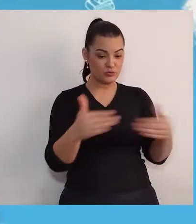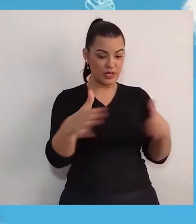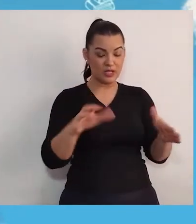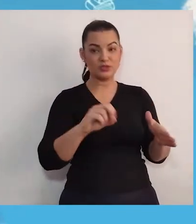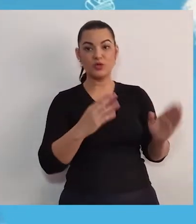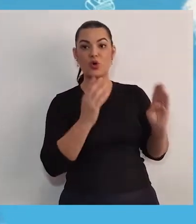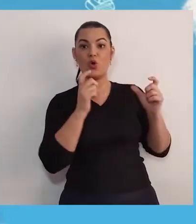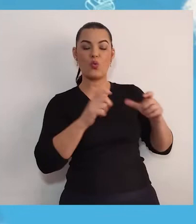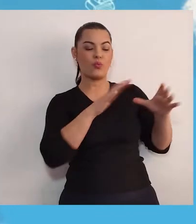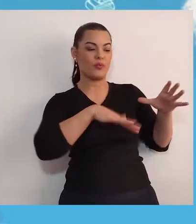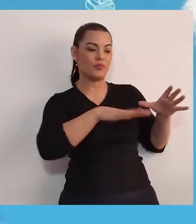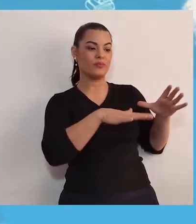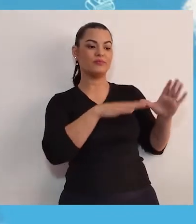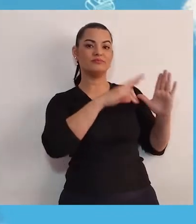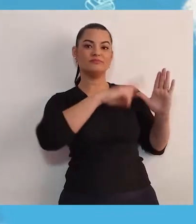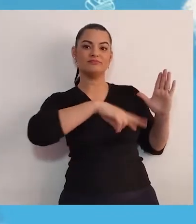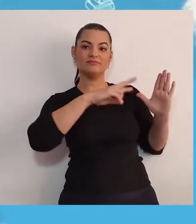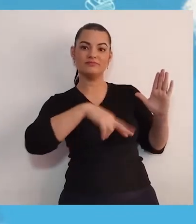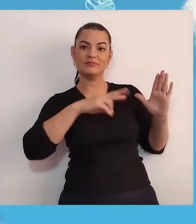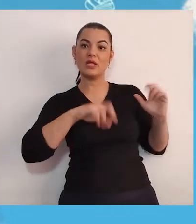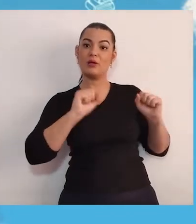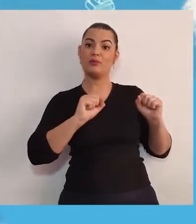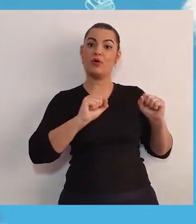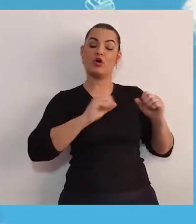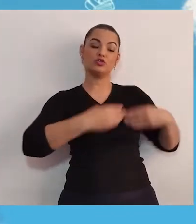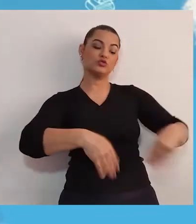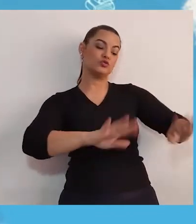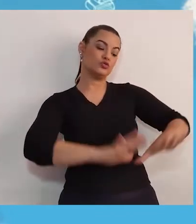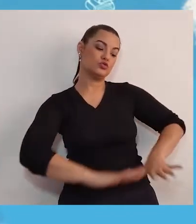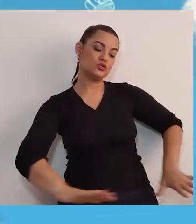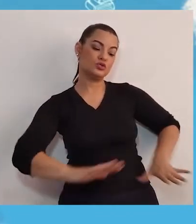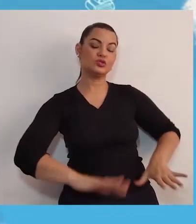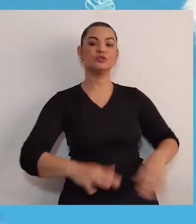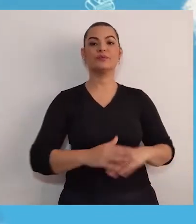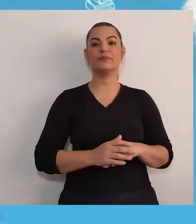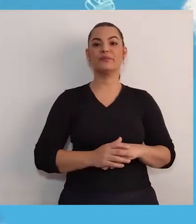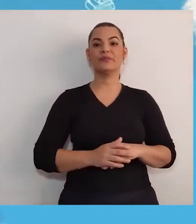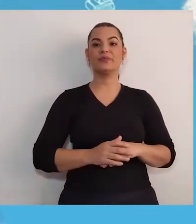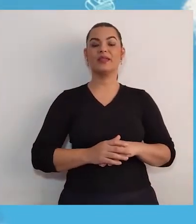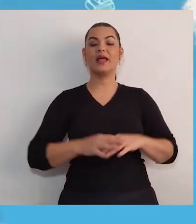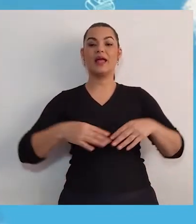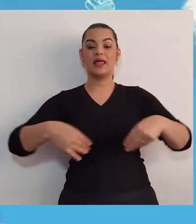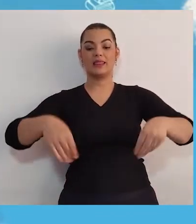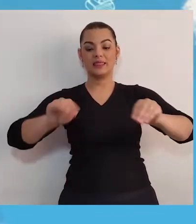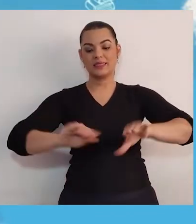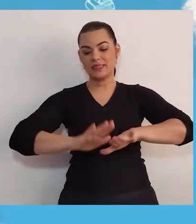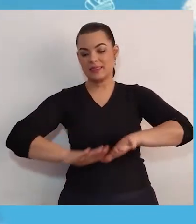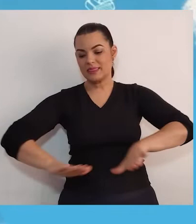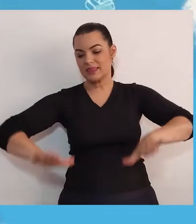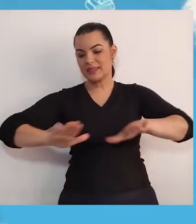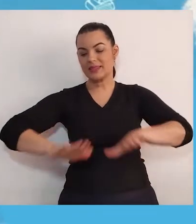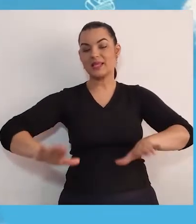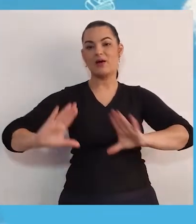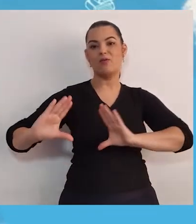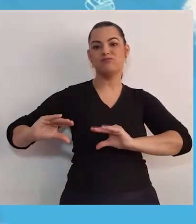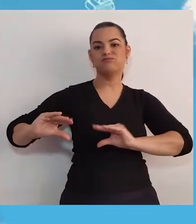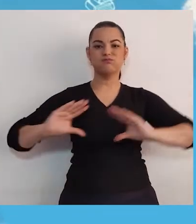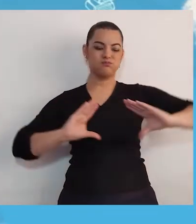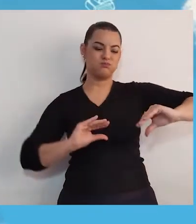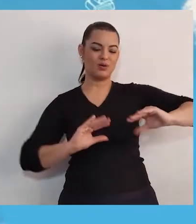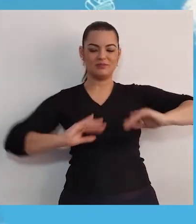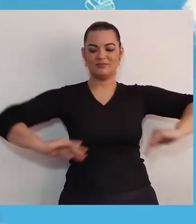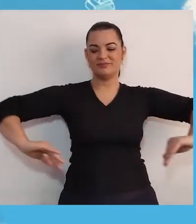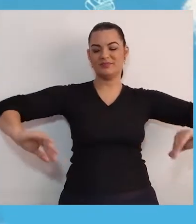chão tapetes, almofadas, colocar alguns enfeites, tudo para você ter o seu momento